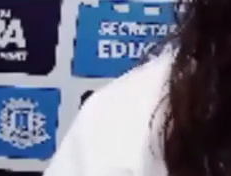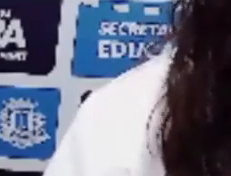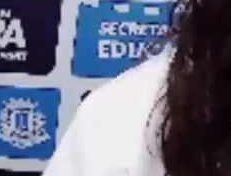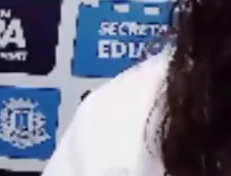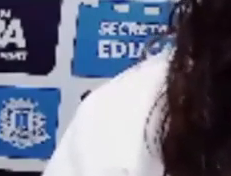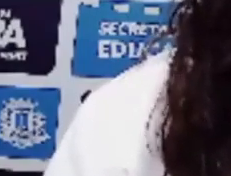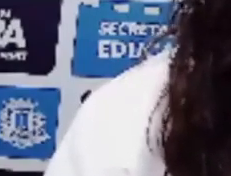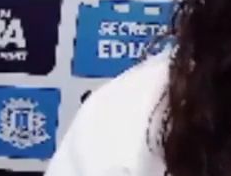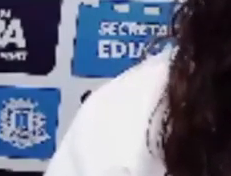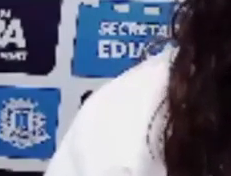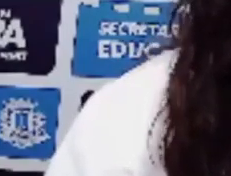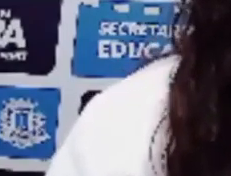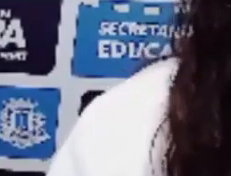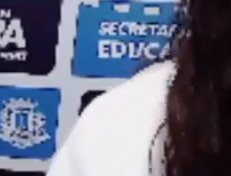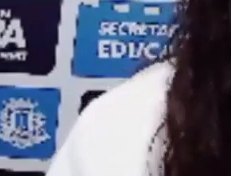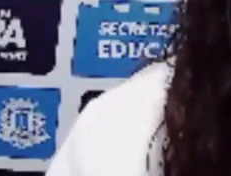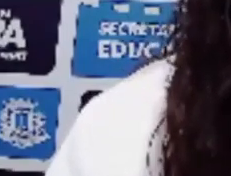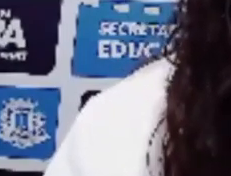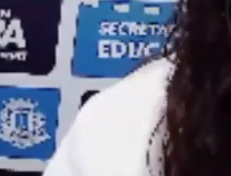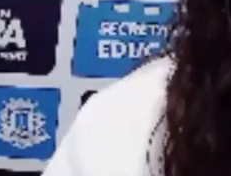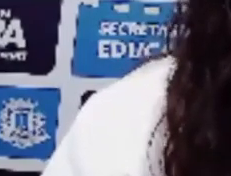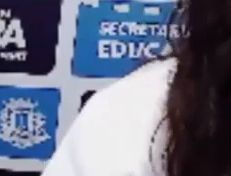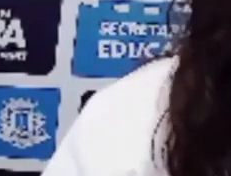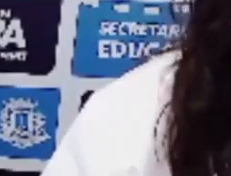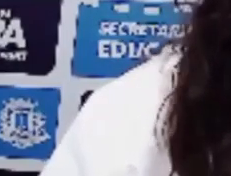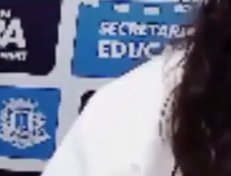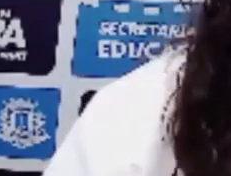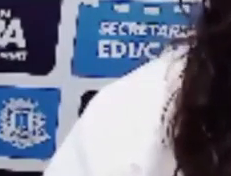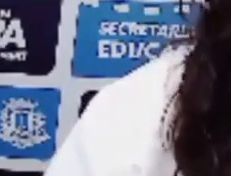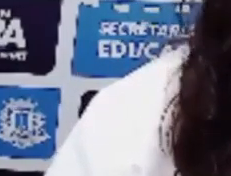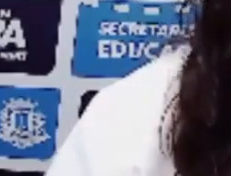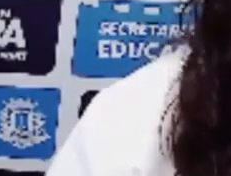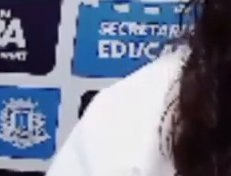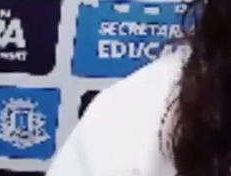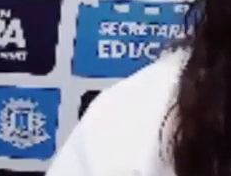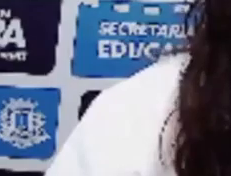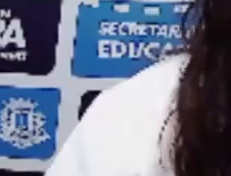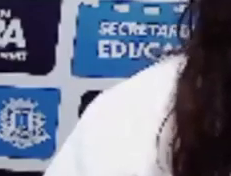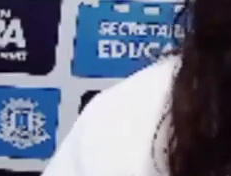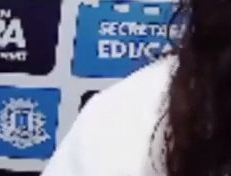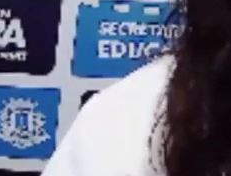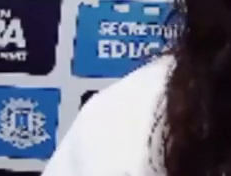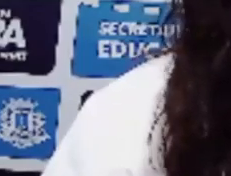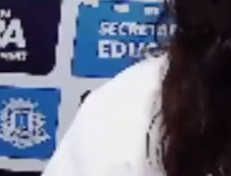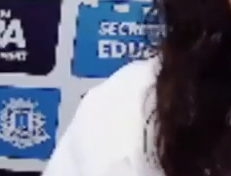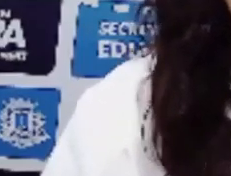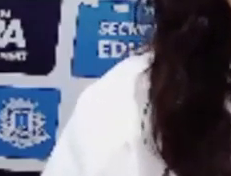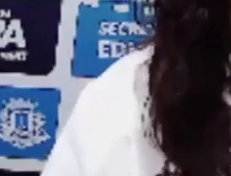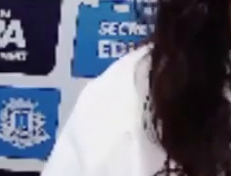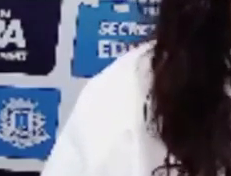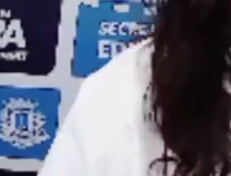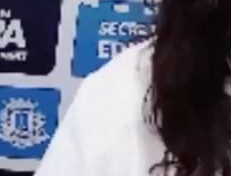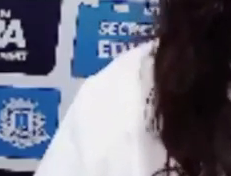vocês não podem esquecer então vamos na nossa aula e hoje a gente tem muita coisa para aprender